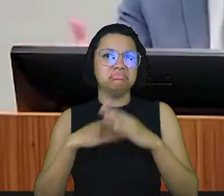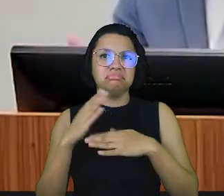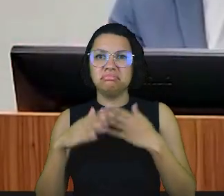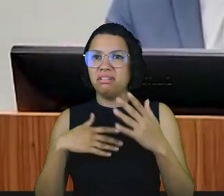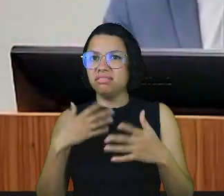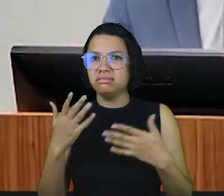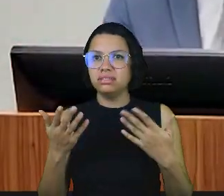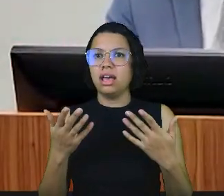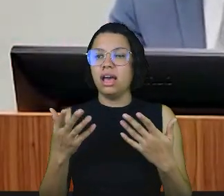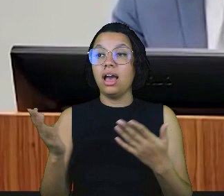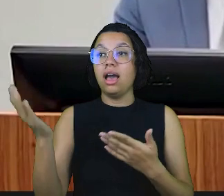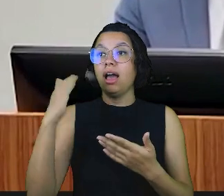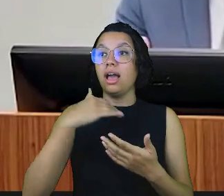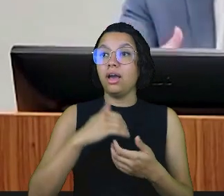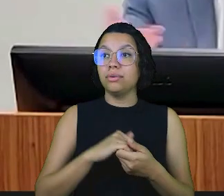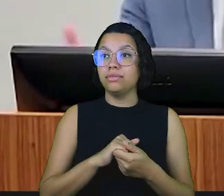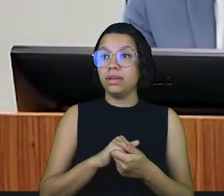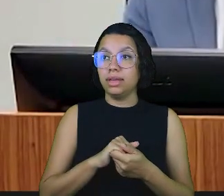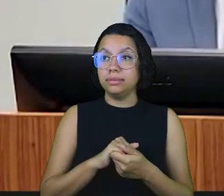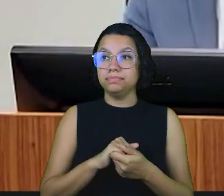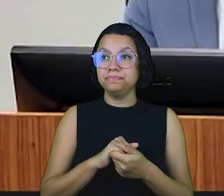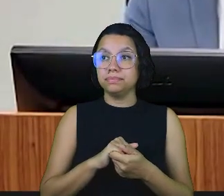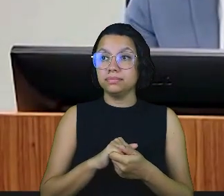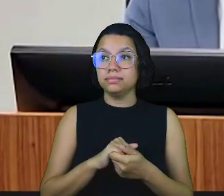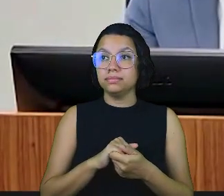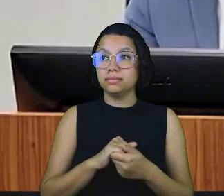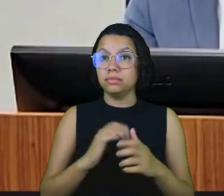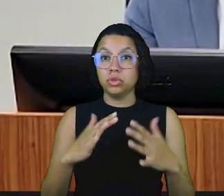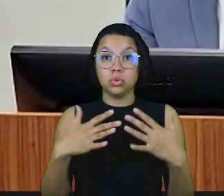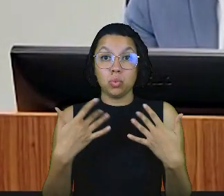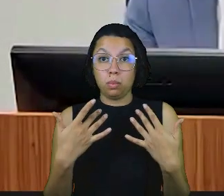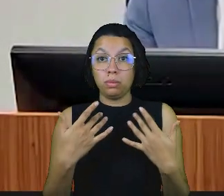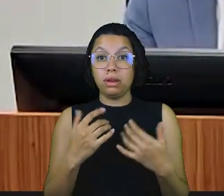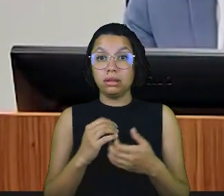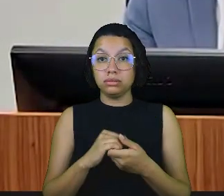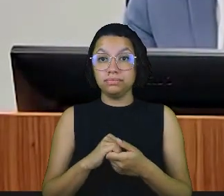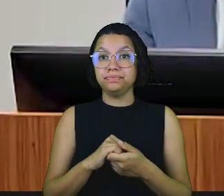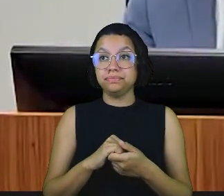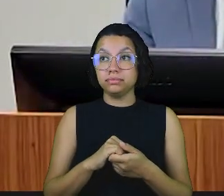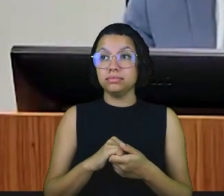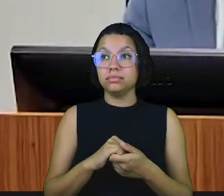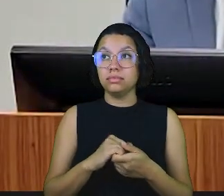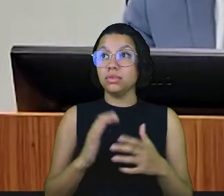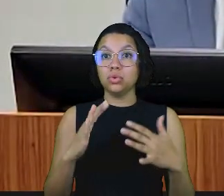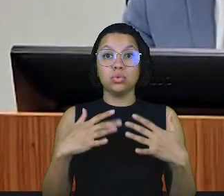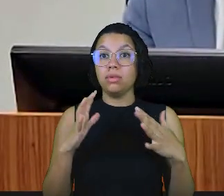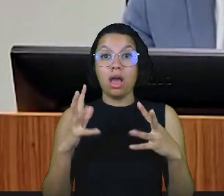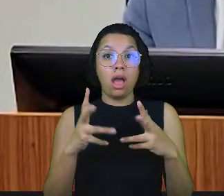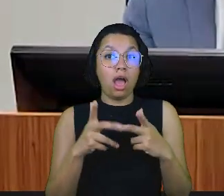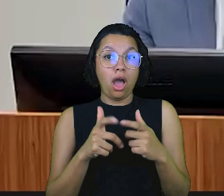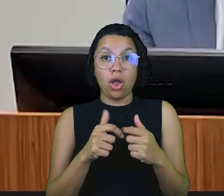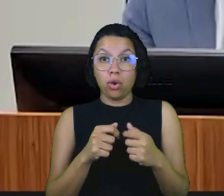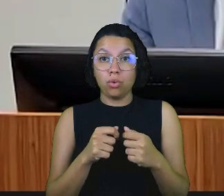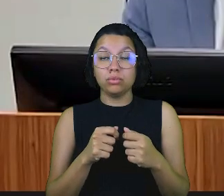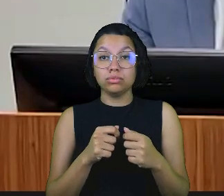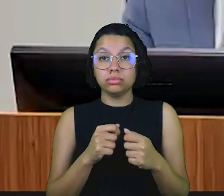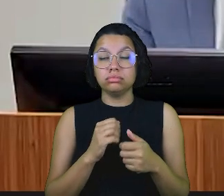de surpresa, que surpreende a todos os